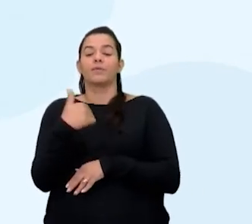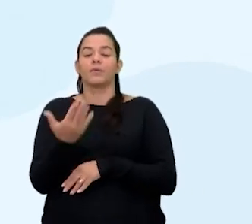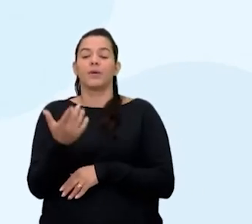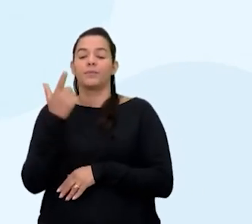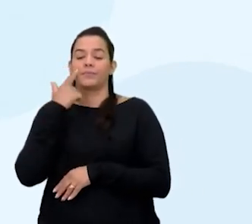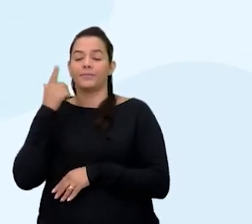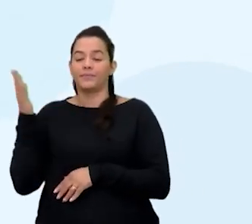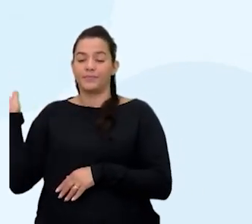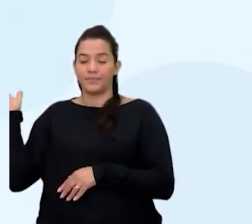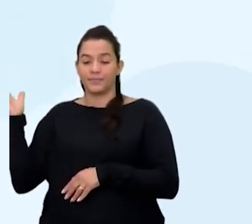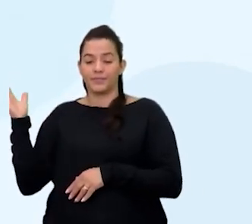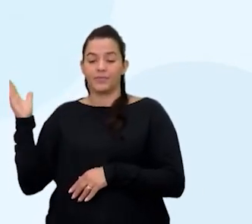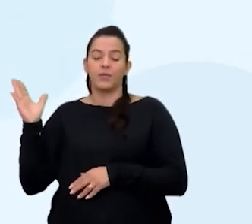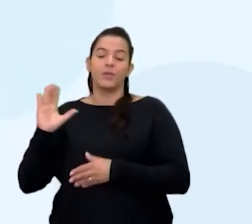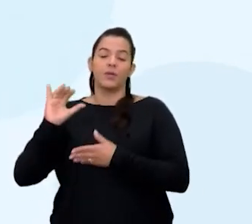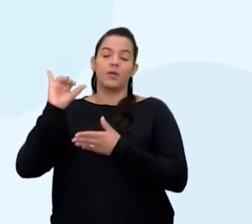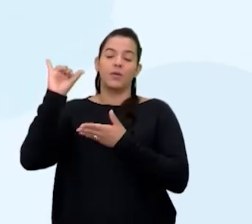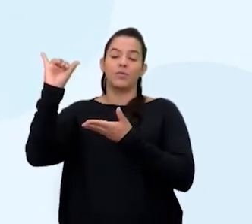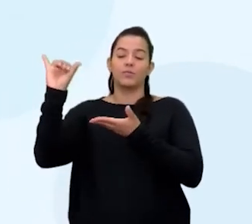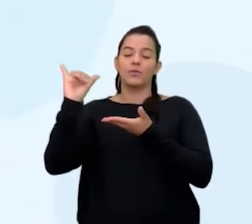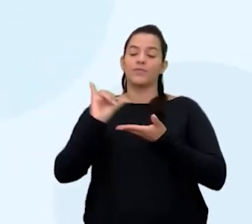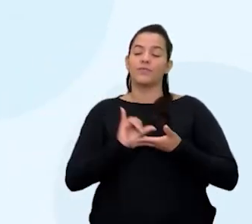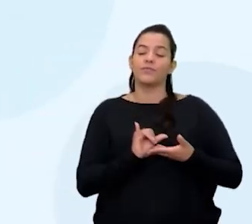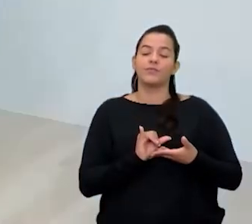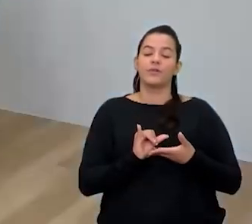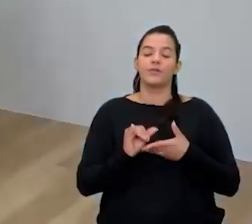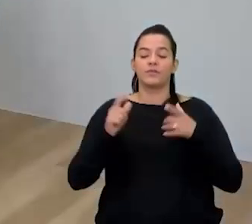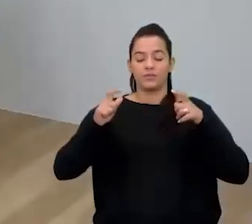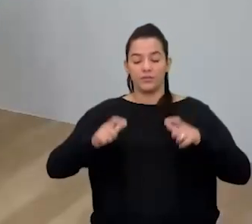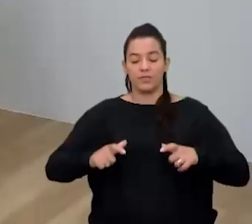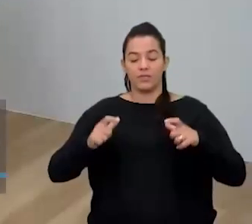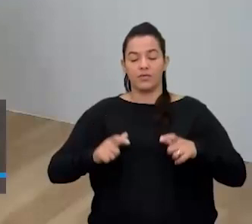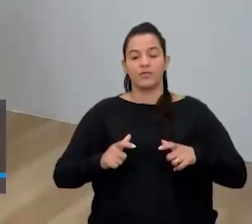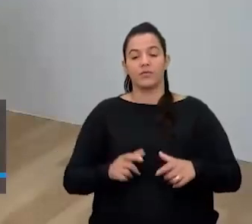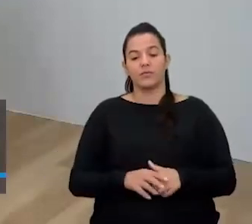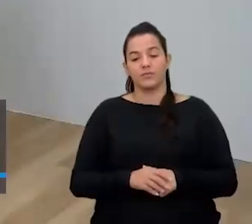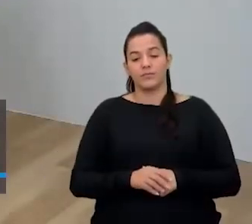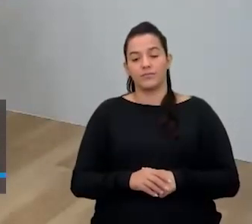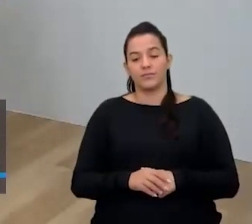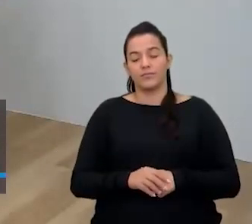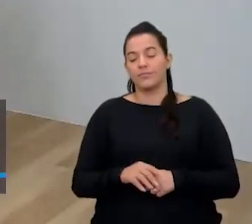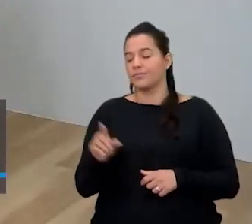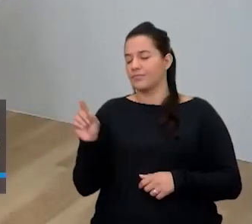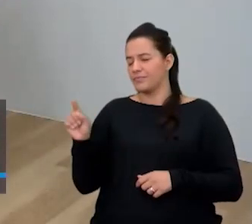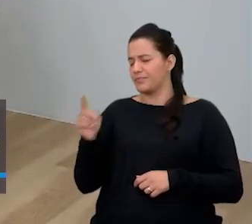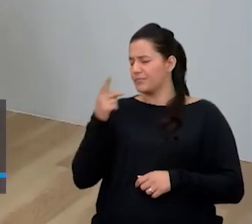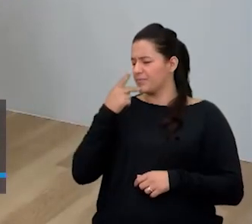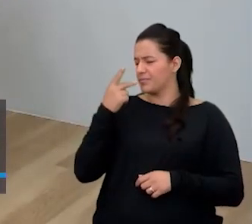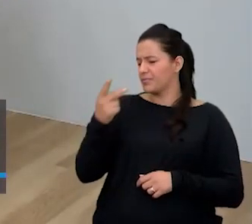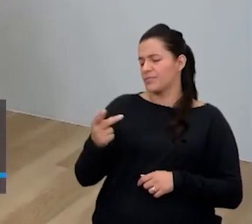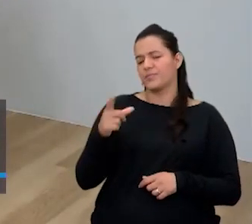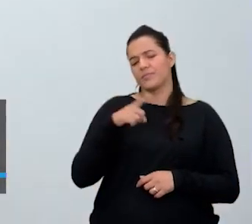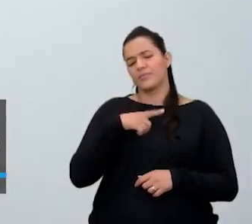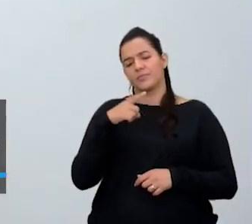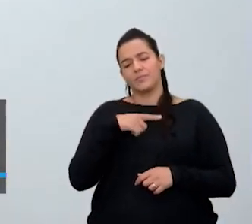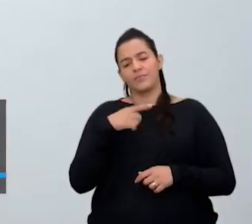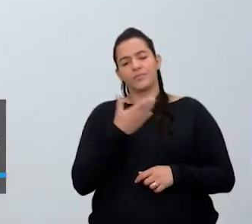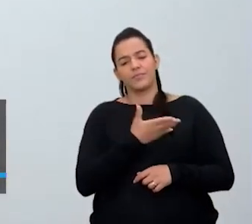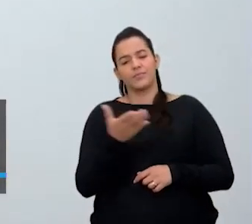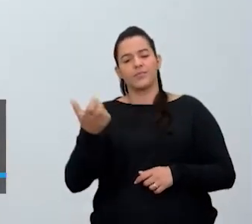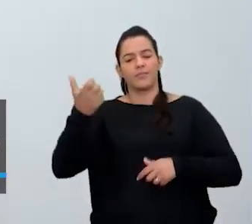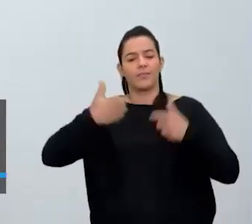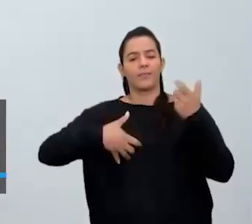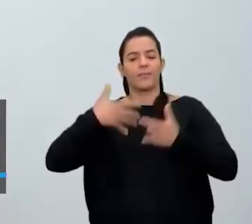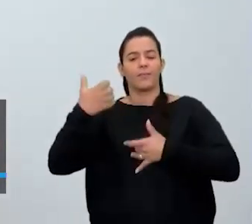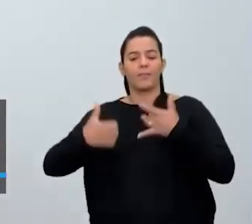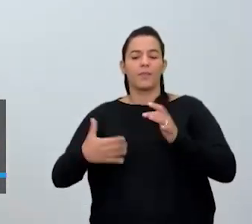dos refugiados. E Mafê, passo a bola para você de novo, porque você tocou em algo en passant, mas a gente poderia